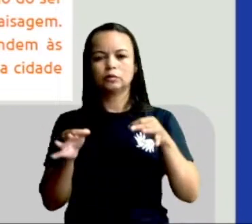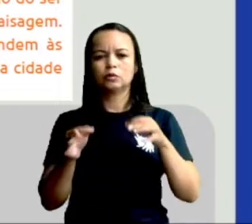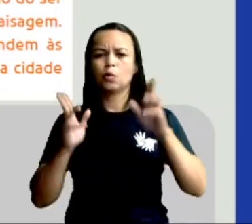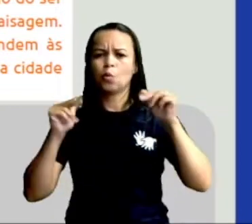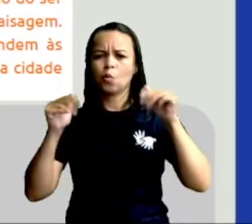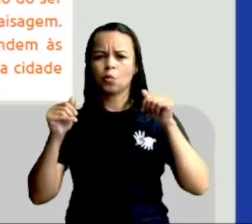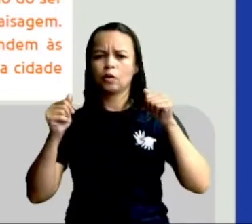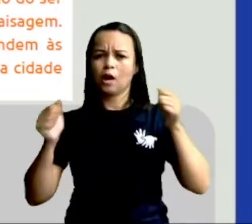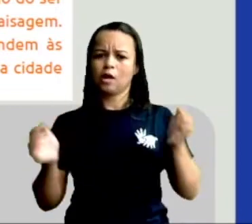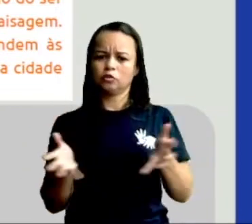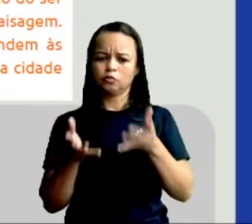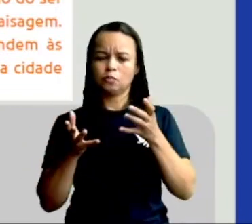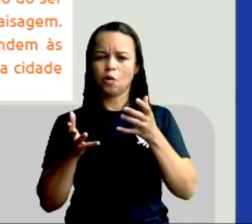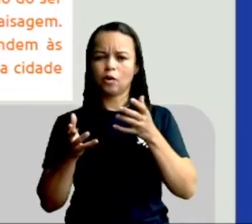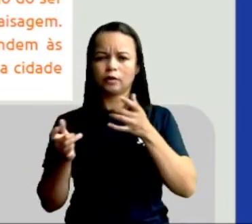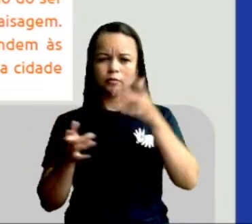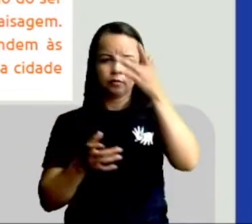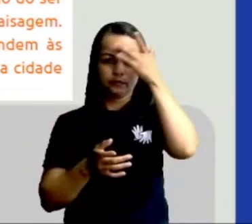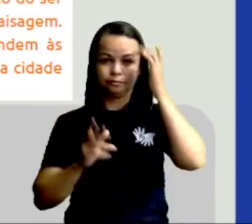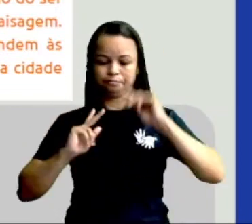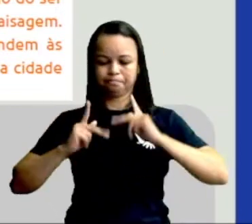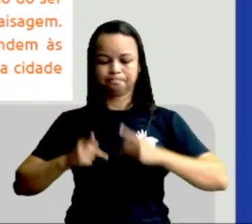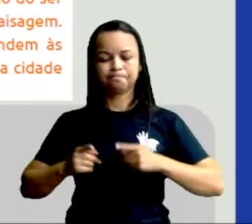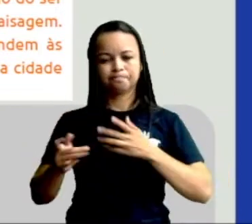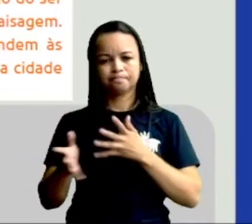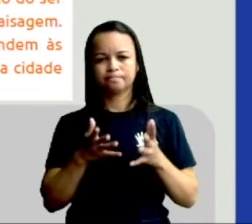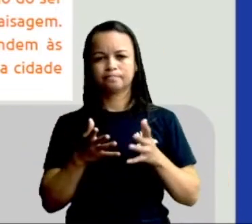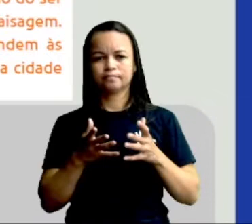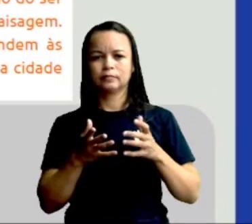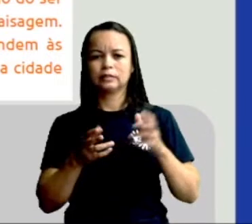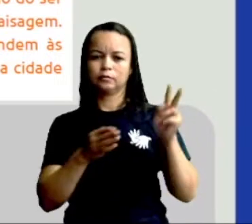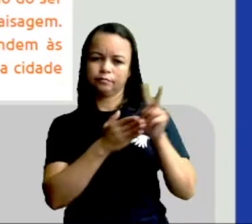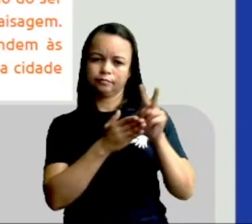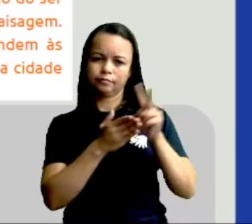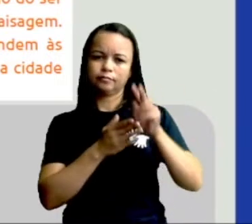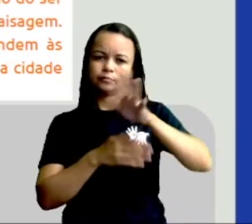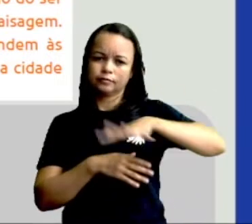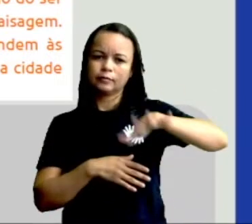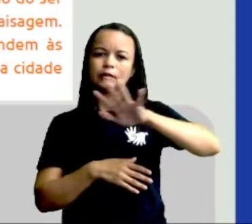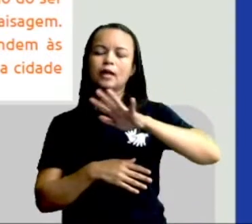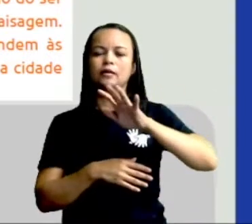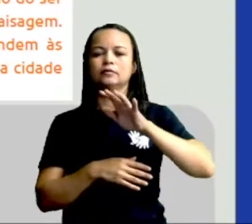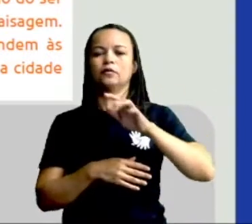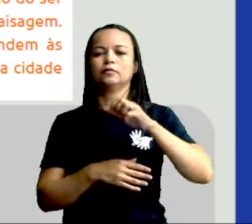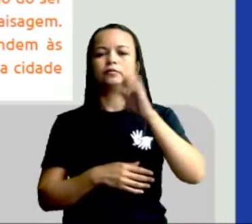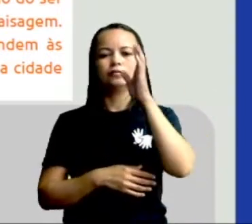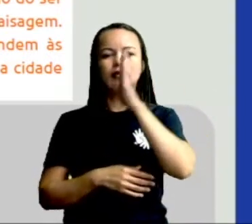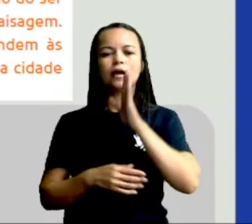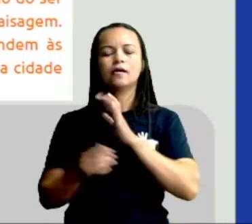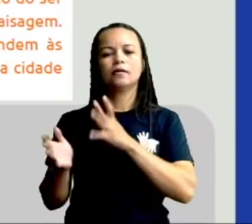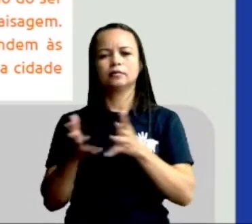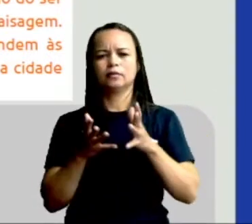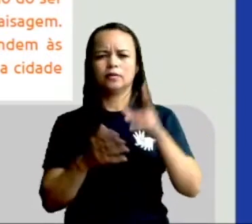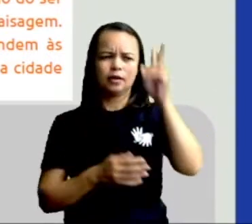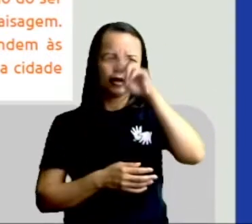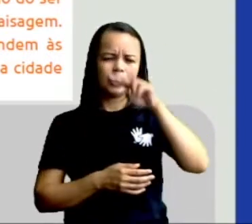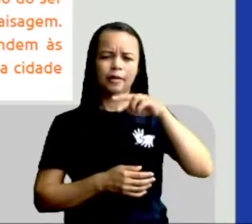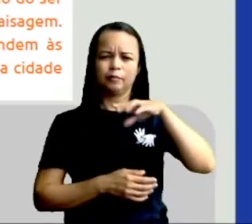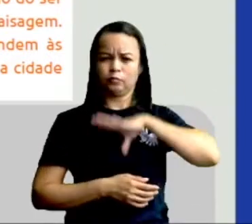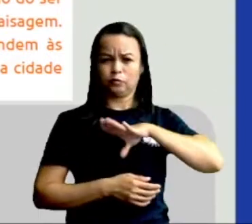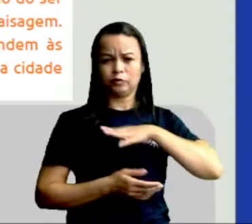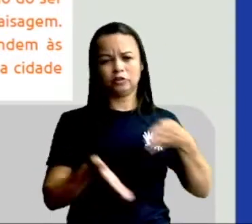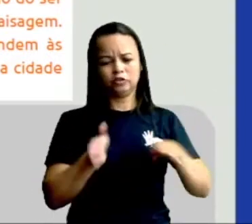exploradas pelo ser humano apesar da presença dos nativos em território nacional lembra quando os portugueses chegaram aqui no